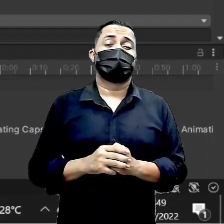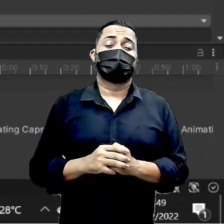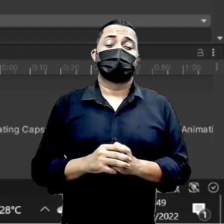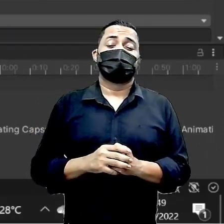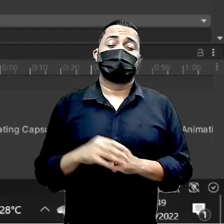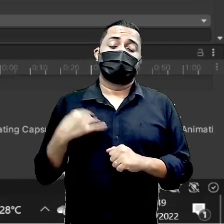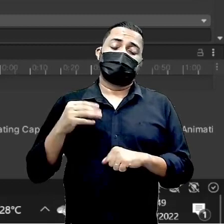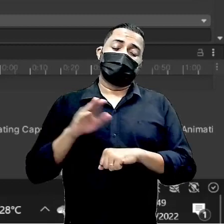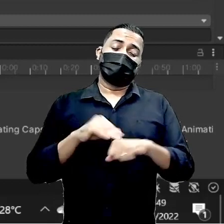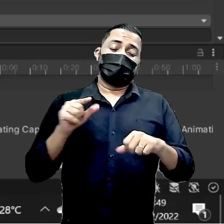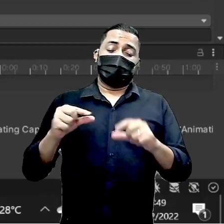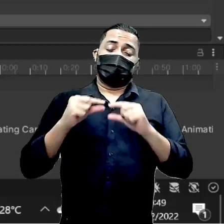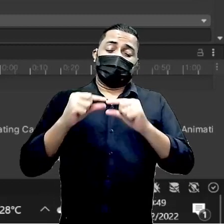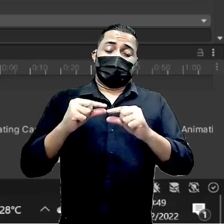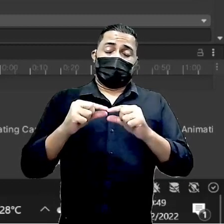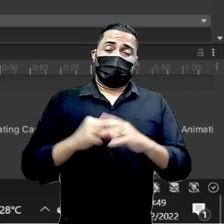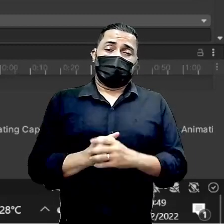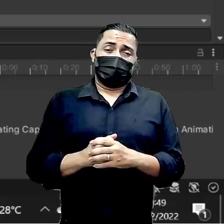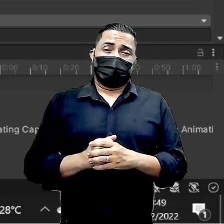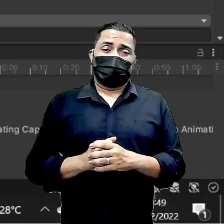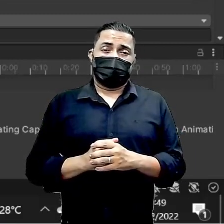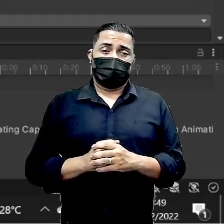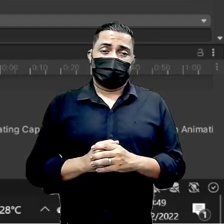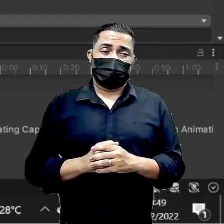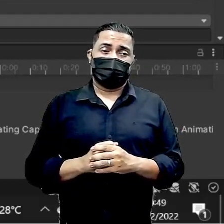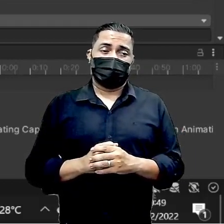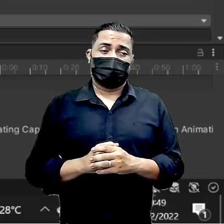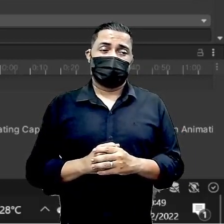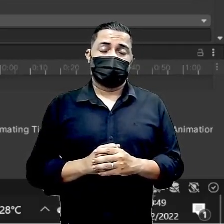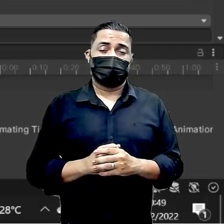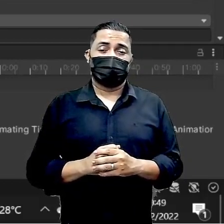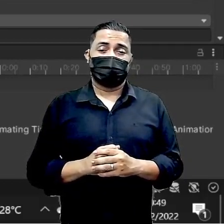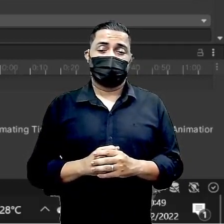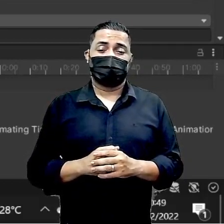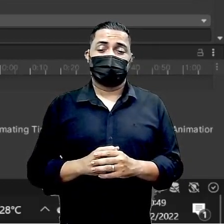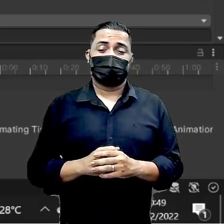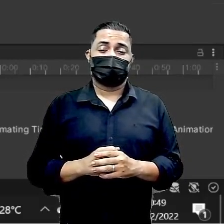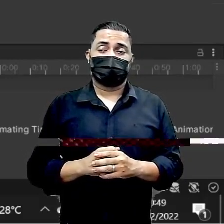Vou chamar essa cápsula aqui de tiro.